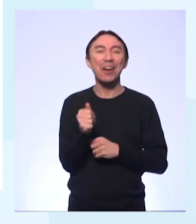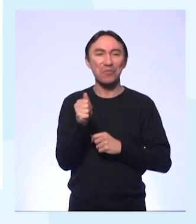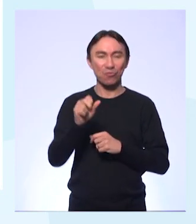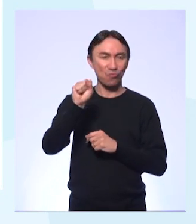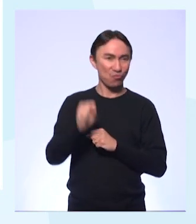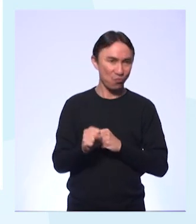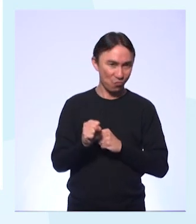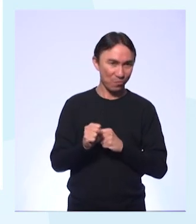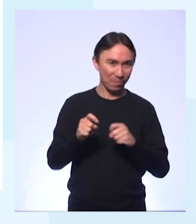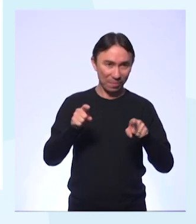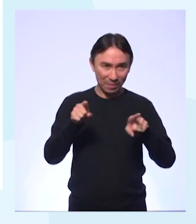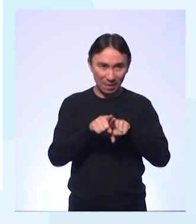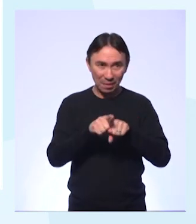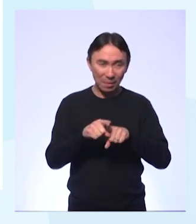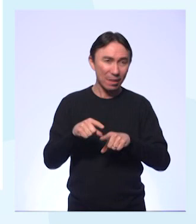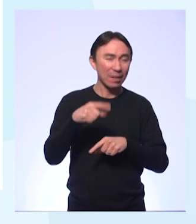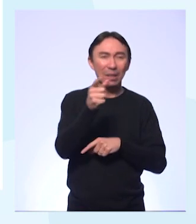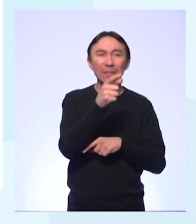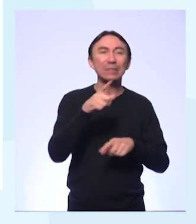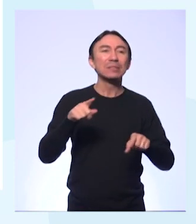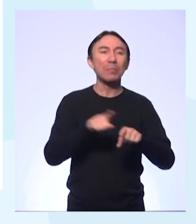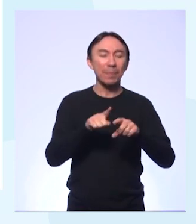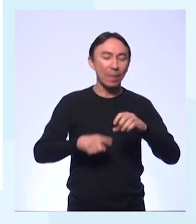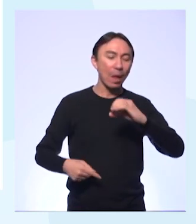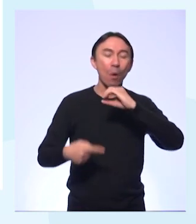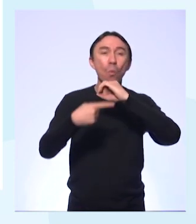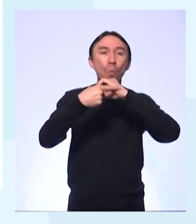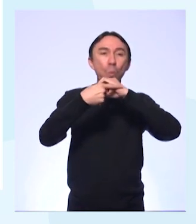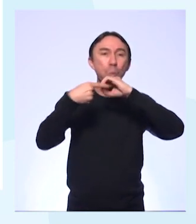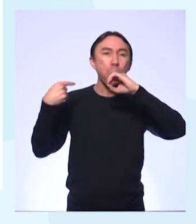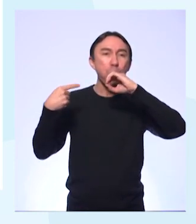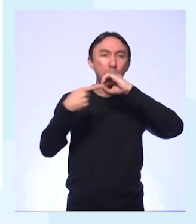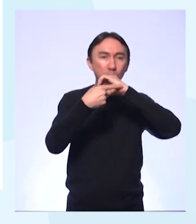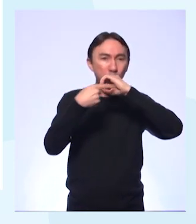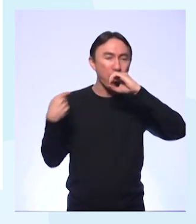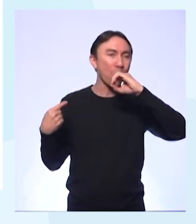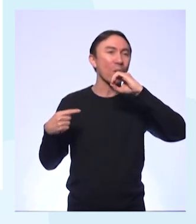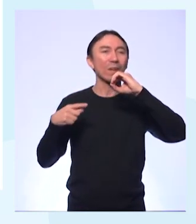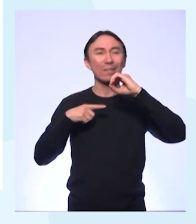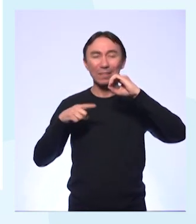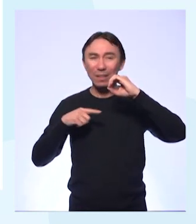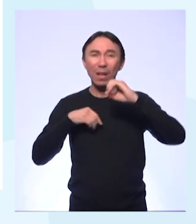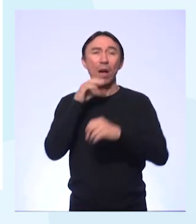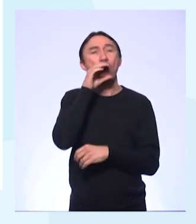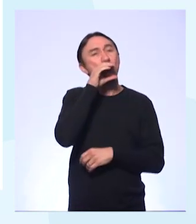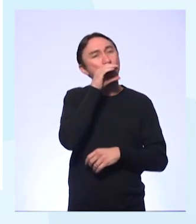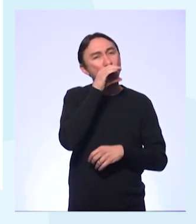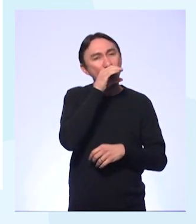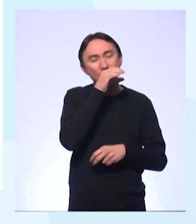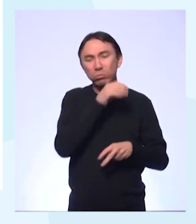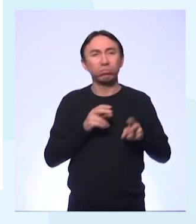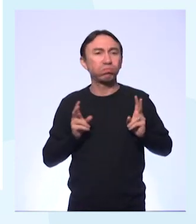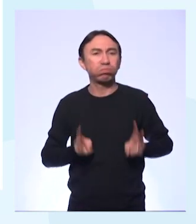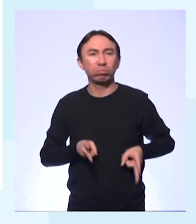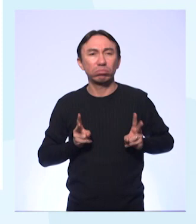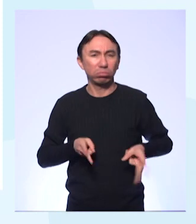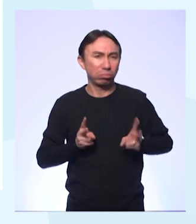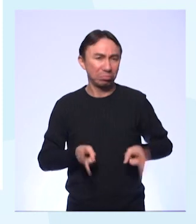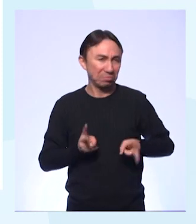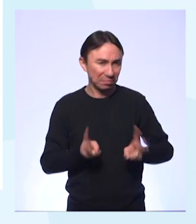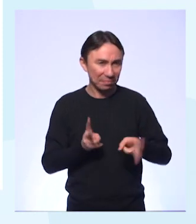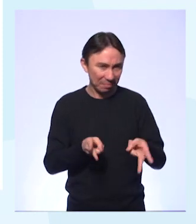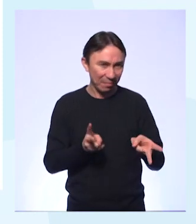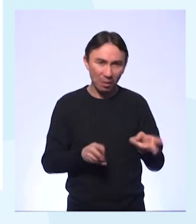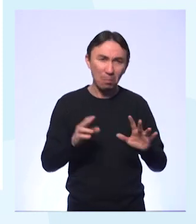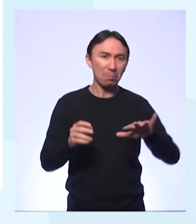mar Mediterrâneo. A linha do Equador, obviamente, né, temperaturas quentes durante todo o ano, como acontece aqui no Brasil, né, que nós